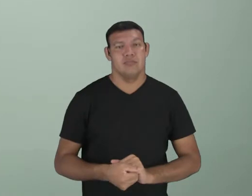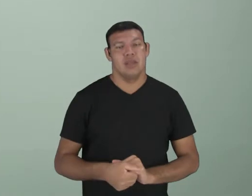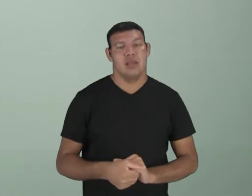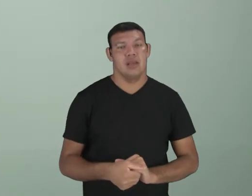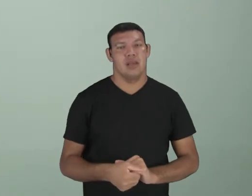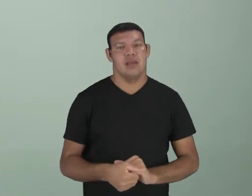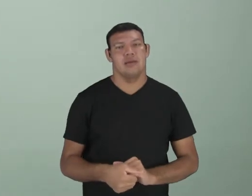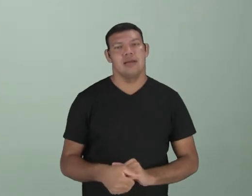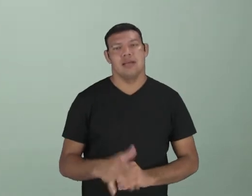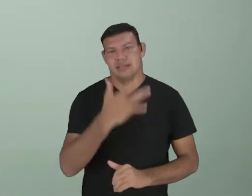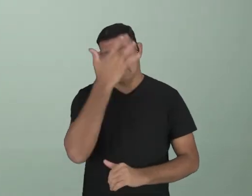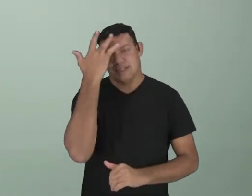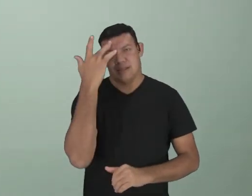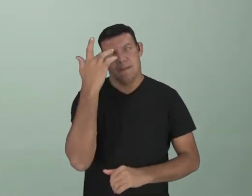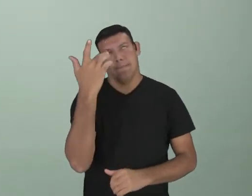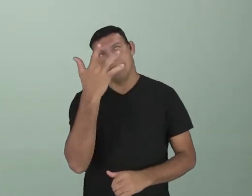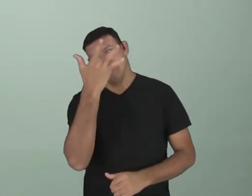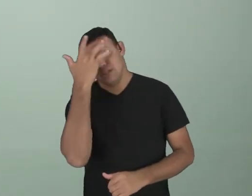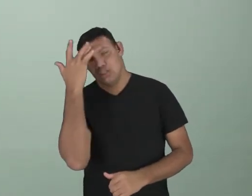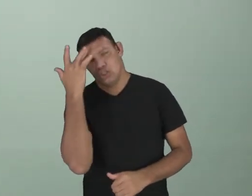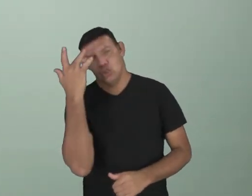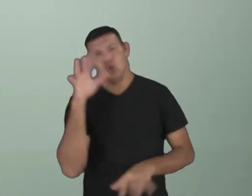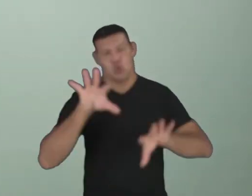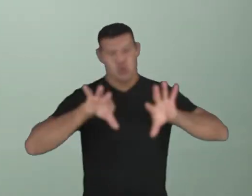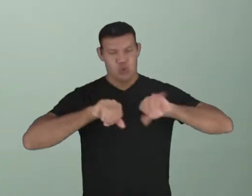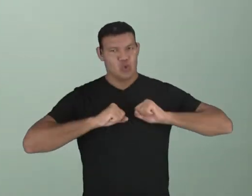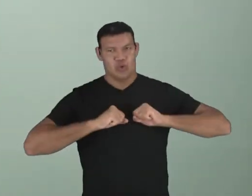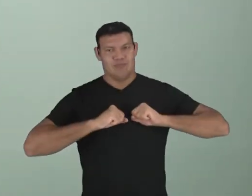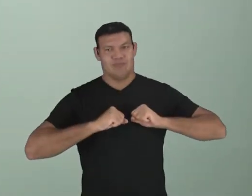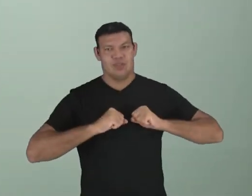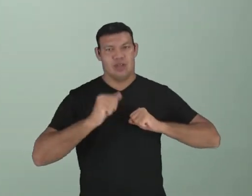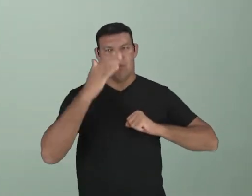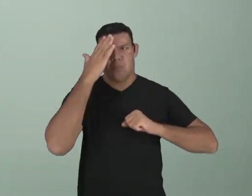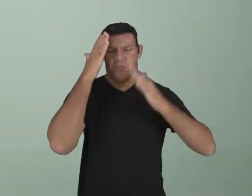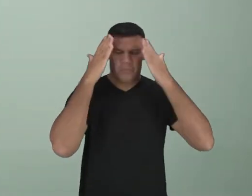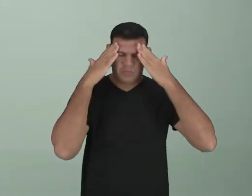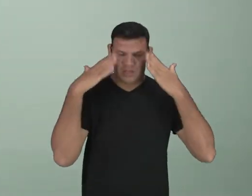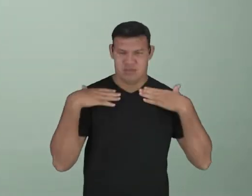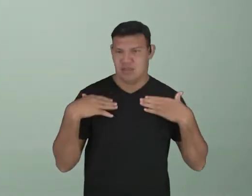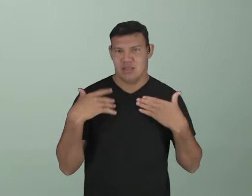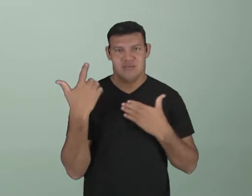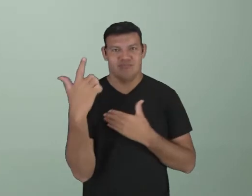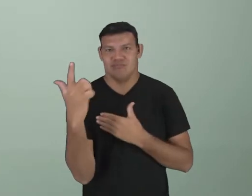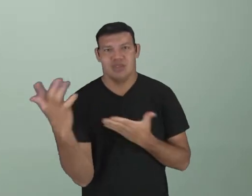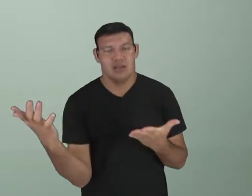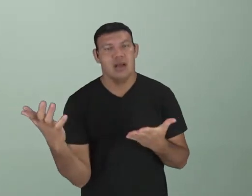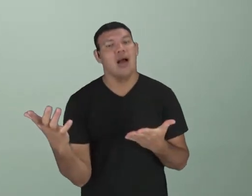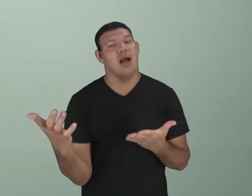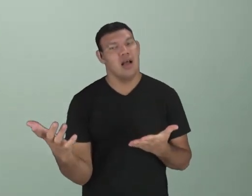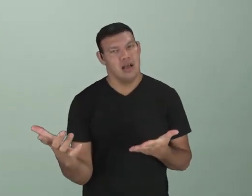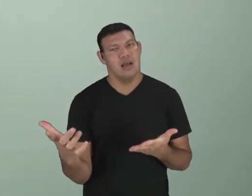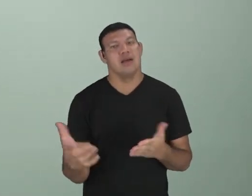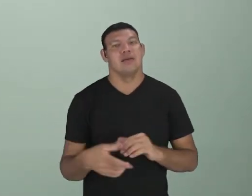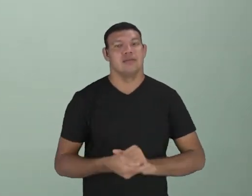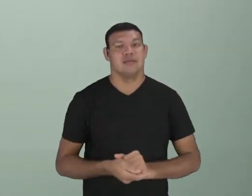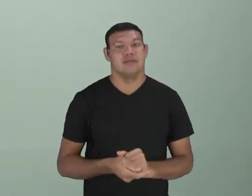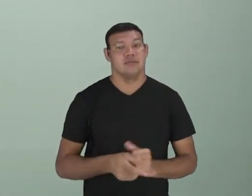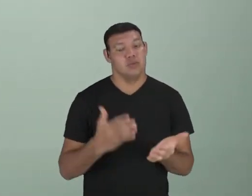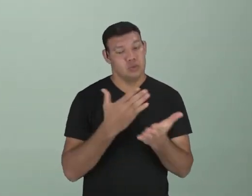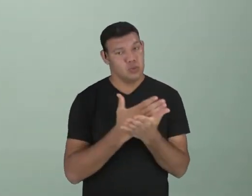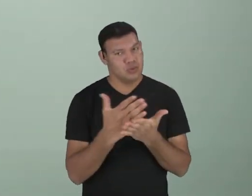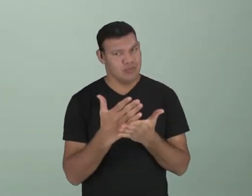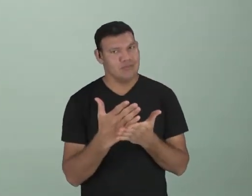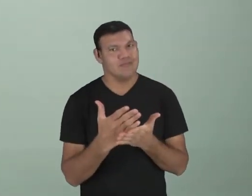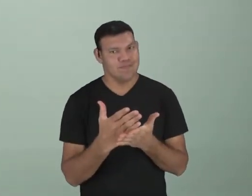e não sabe. Então, por isso que você não pode classificar ela como uma doença, tá? Ela tem uma infecção, tá? E essa infecção, por enquanto, na